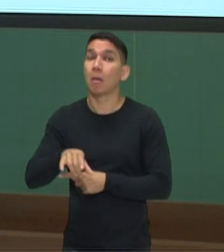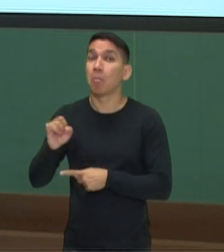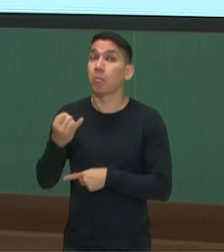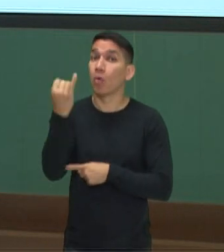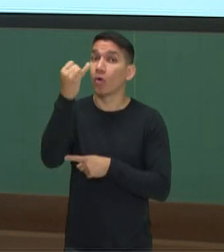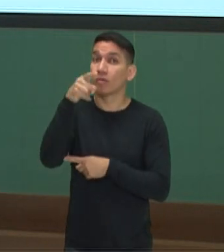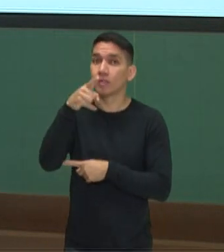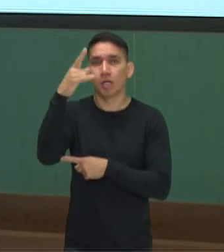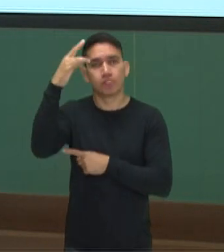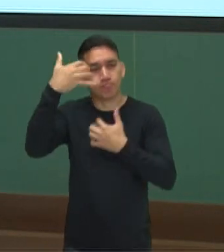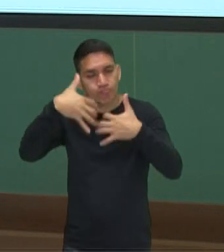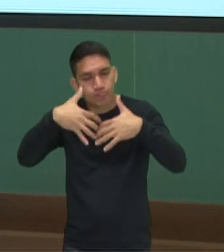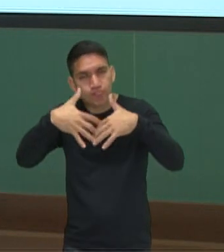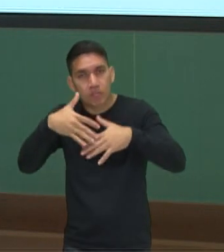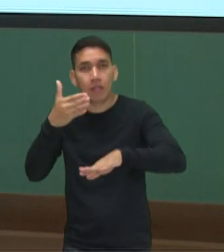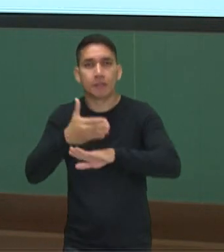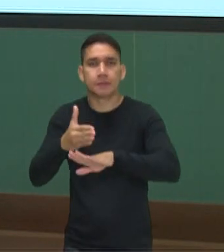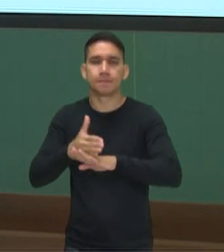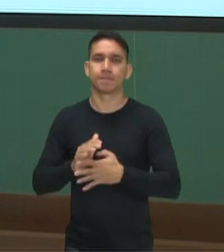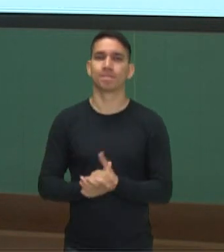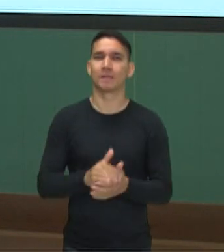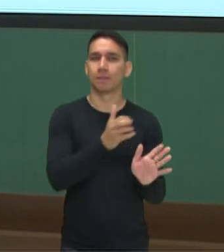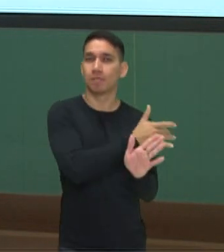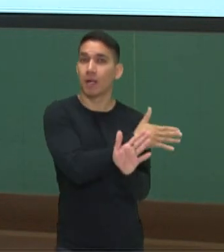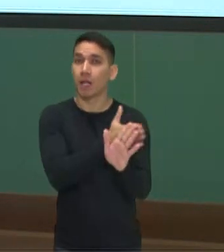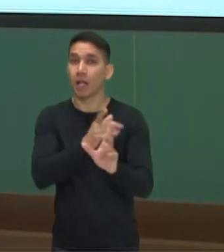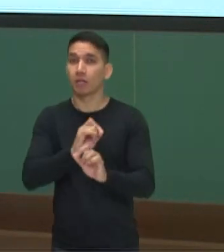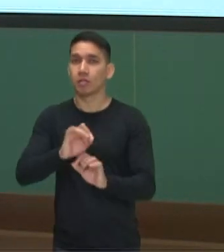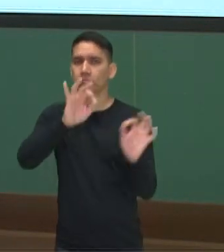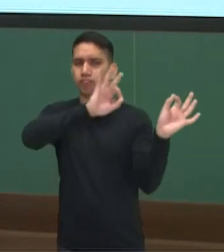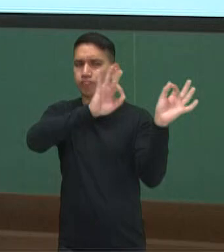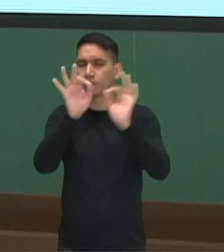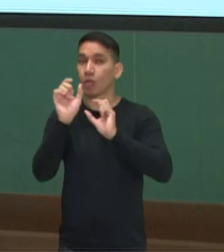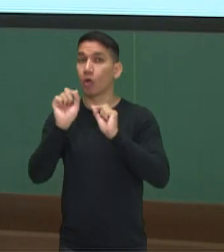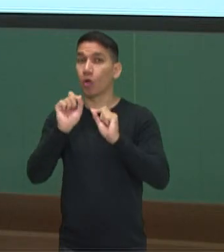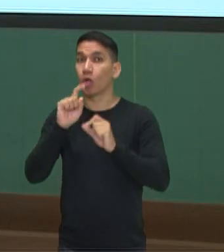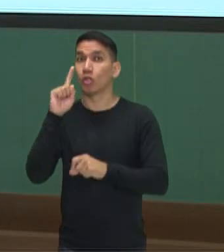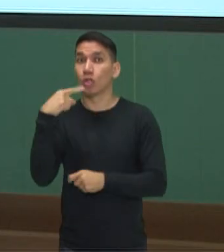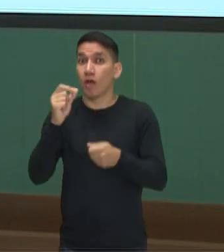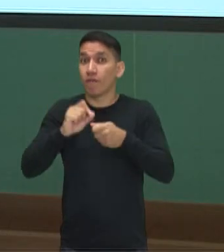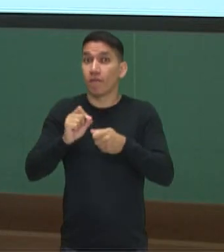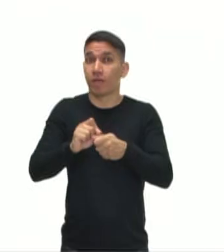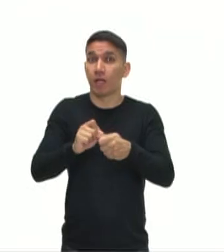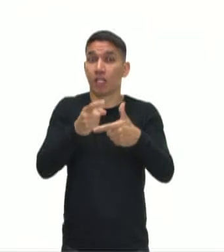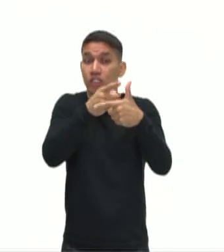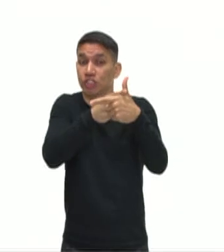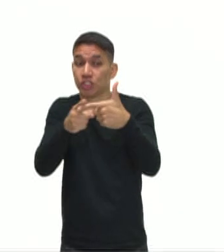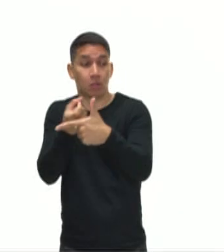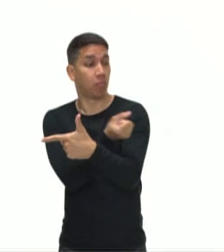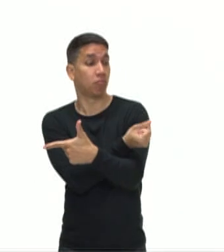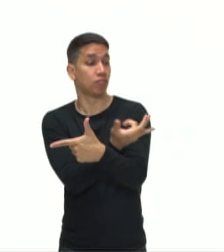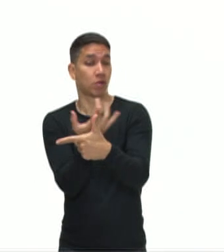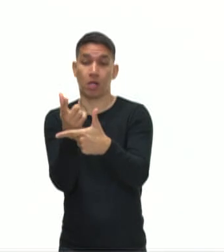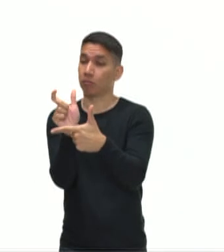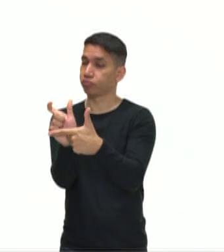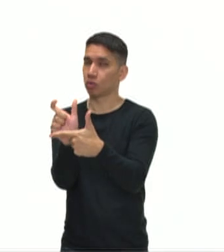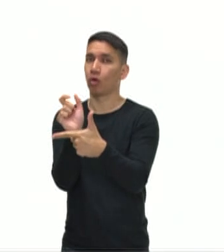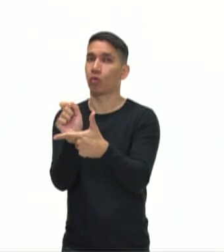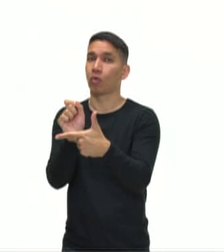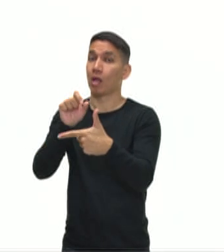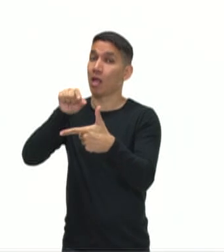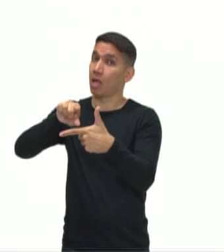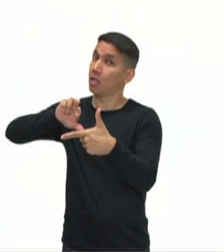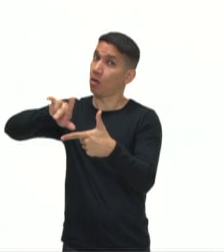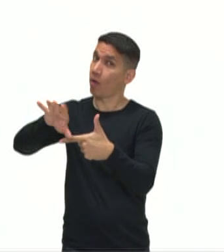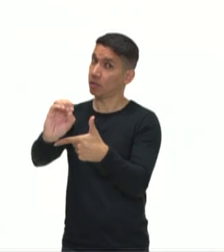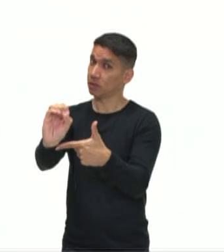exercitar, tá bom? Nesta aula, então, nós efetuamos a divisão de um polinômio por um monômio, não nulo,